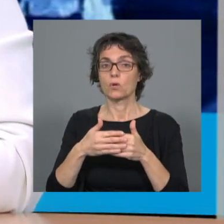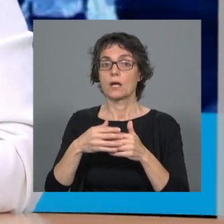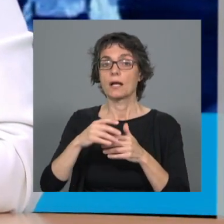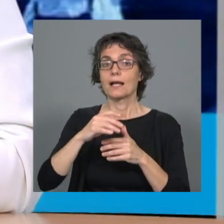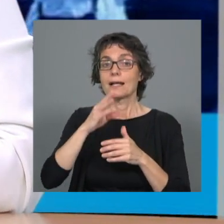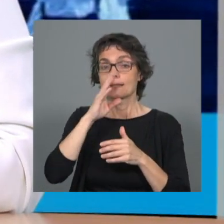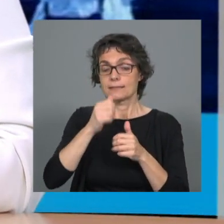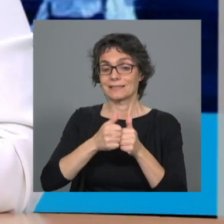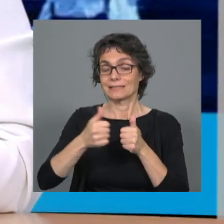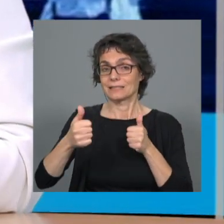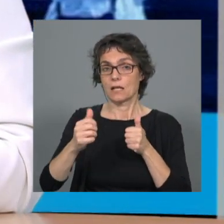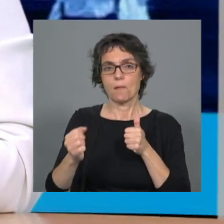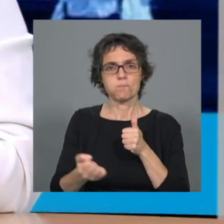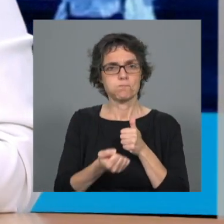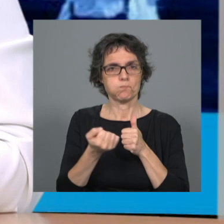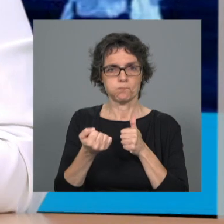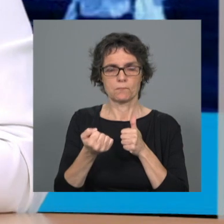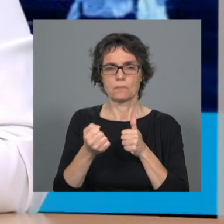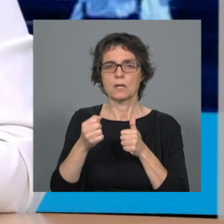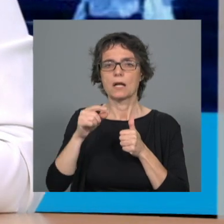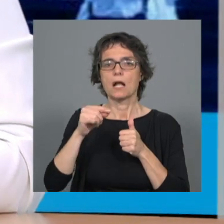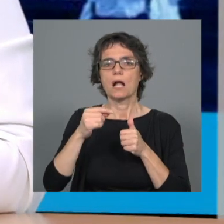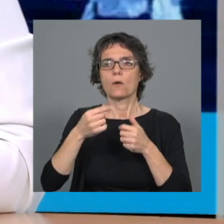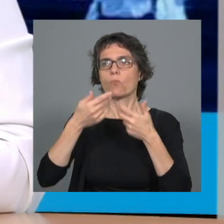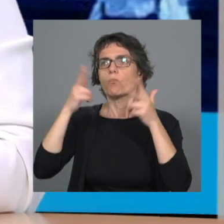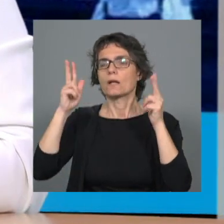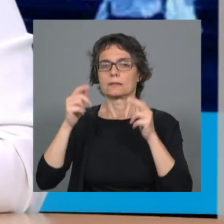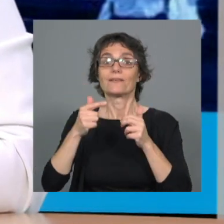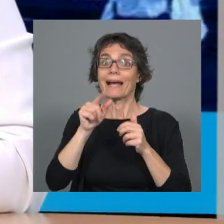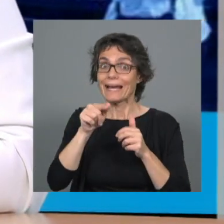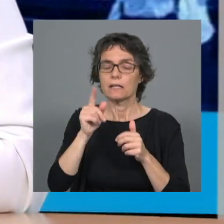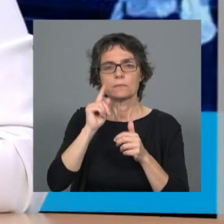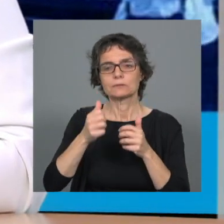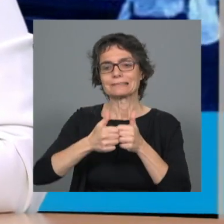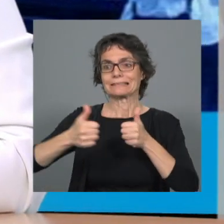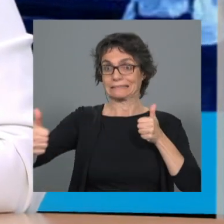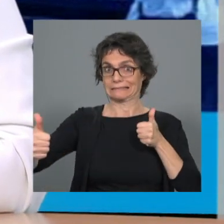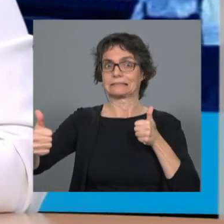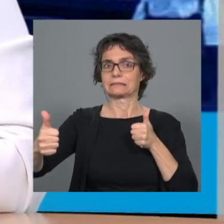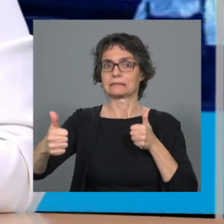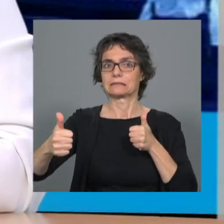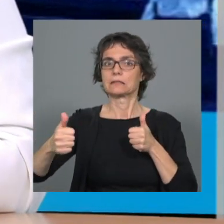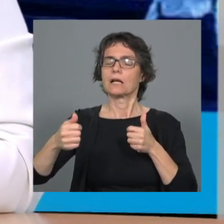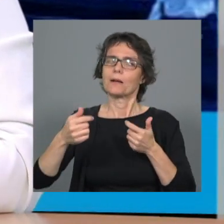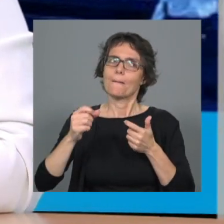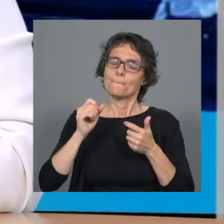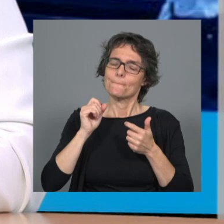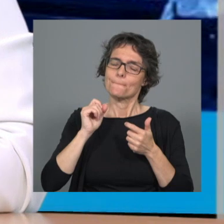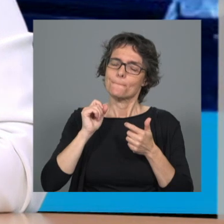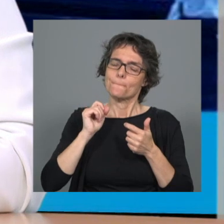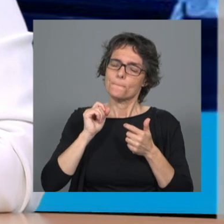o distanciamento, nos sítios ao ar livre onde é possível manter esse distanciamento, a máscara não